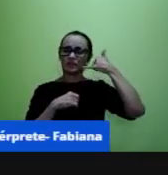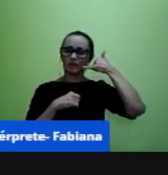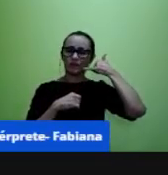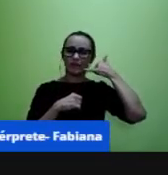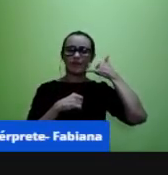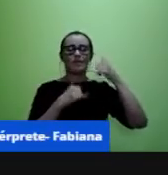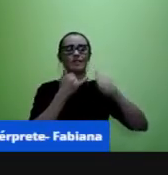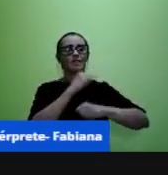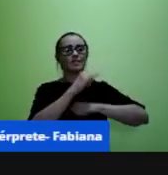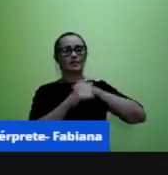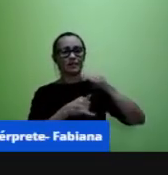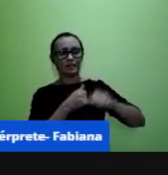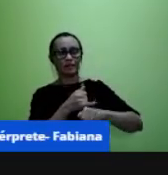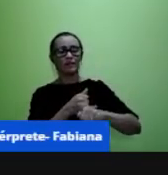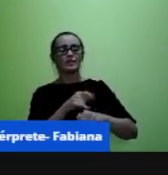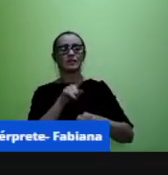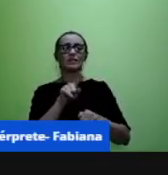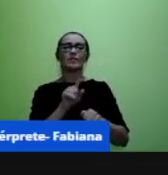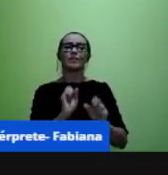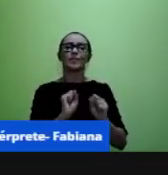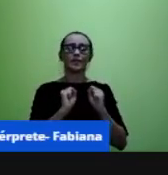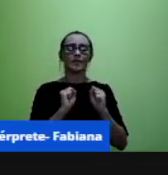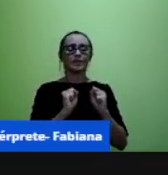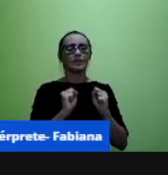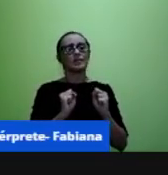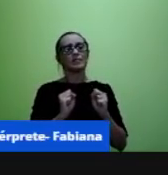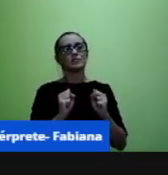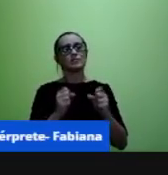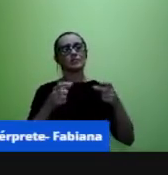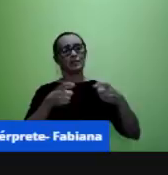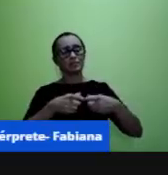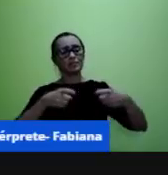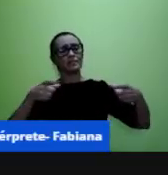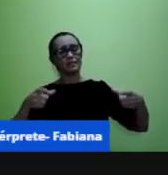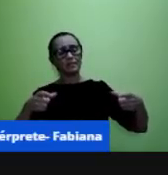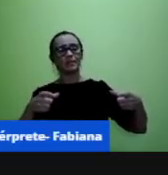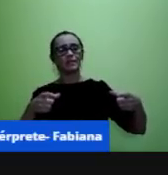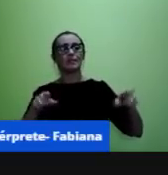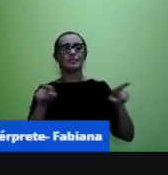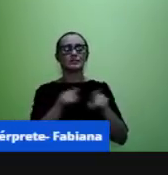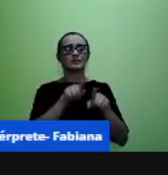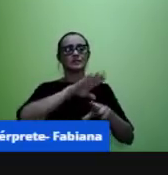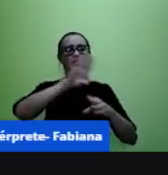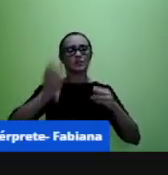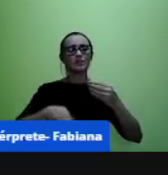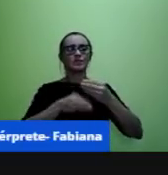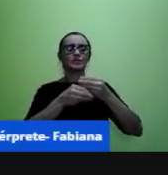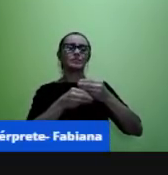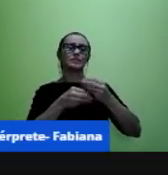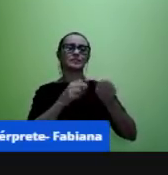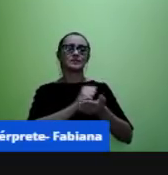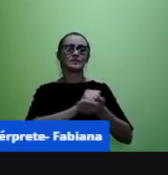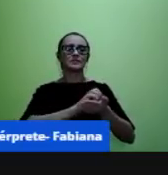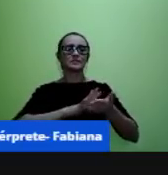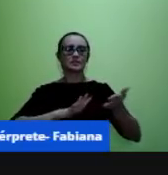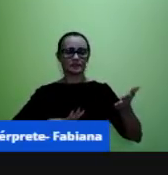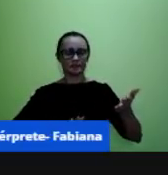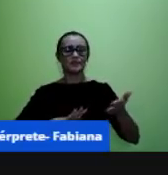estar ampliando essas, ou complementando, né? Essas atividades,